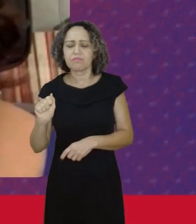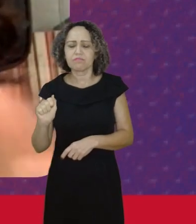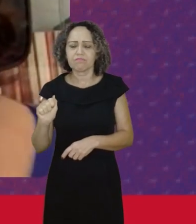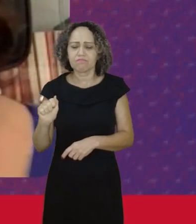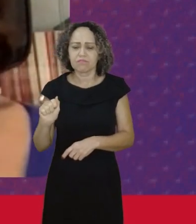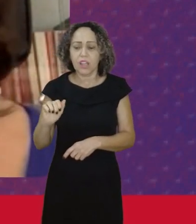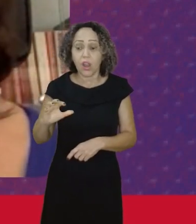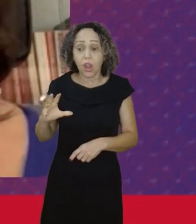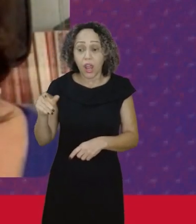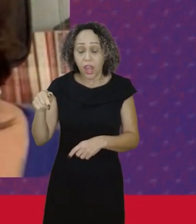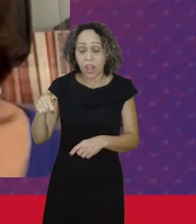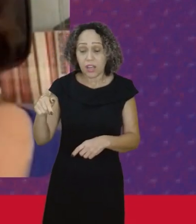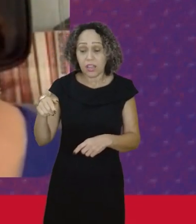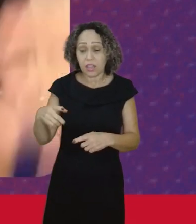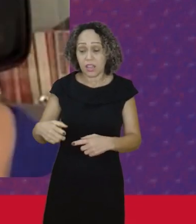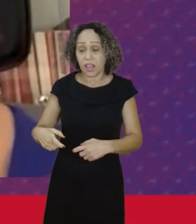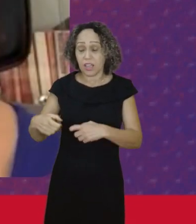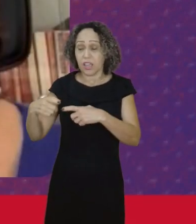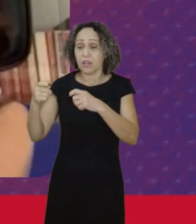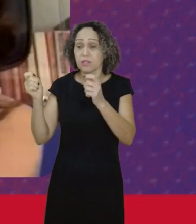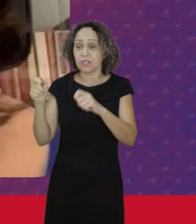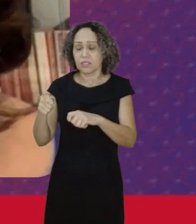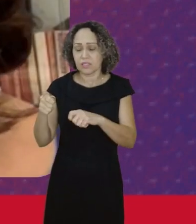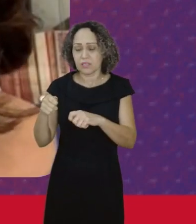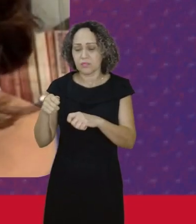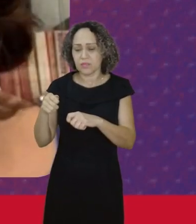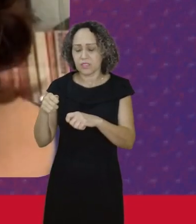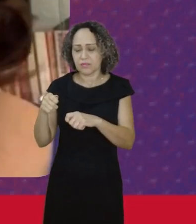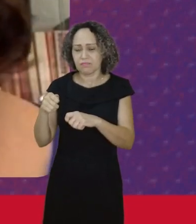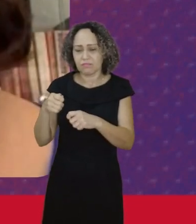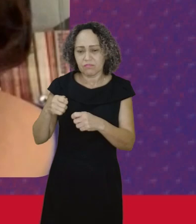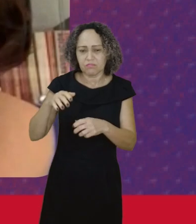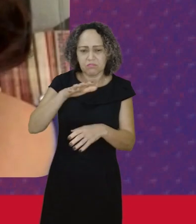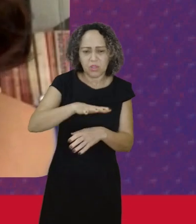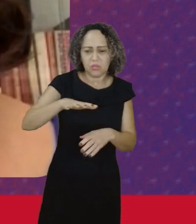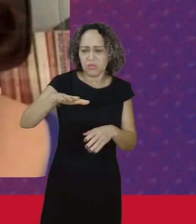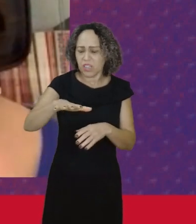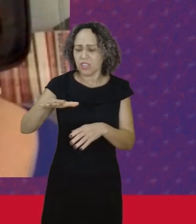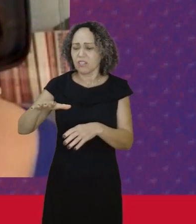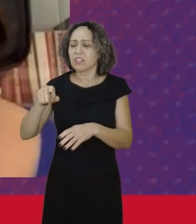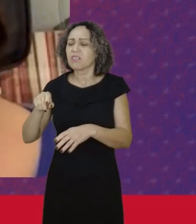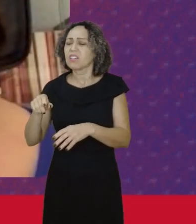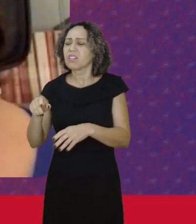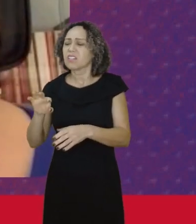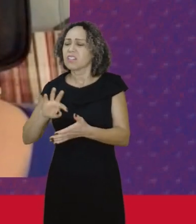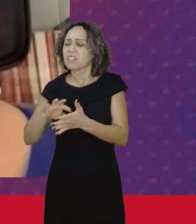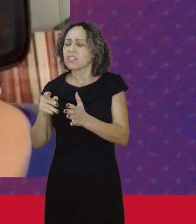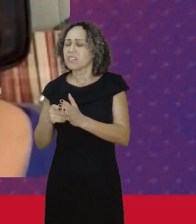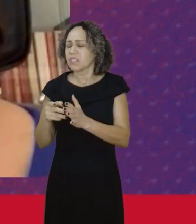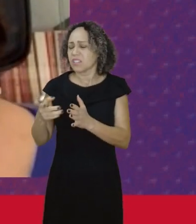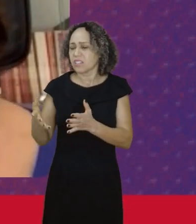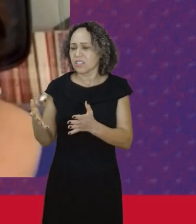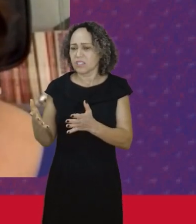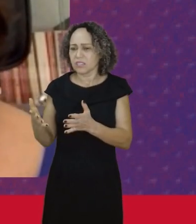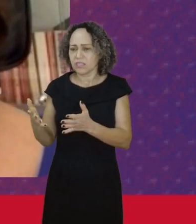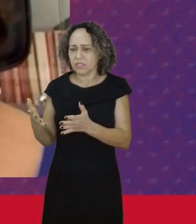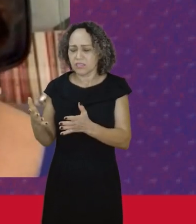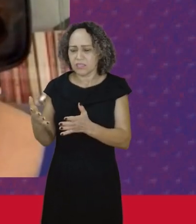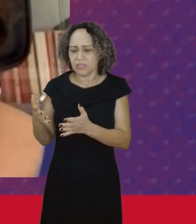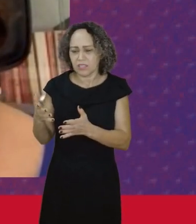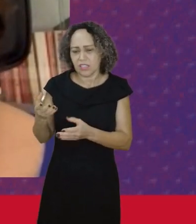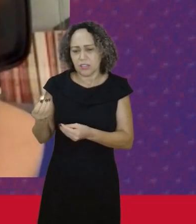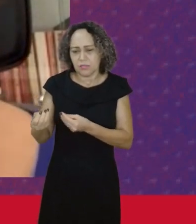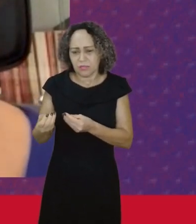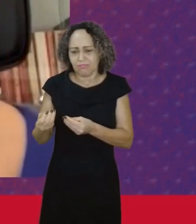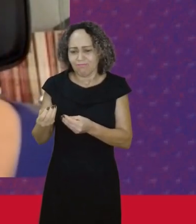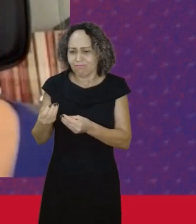cultural. Então, a guerra poderia acontecer em todos os territórios e, ao mesmo tempo, em todos os campos. E a razão